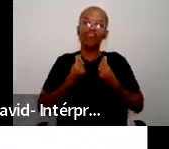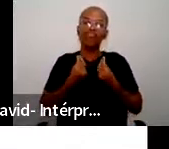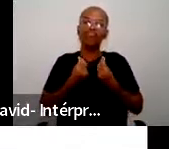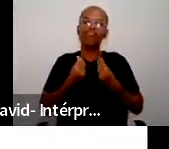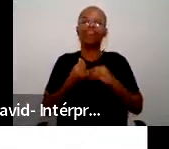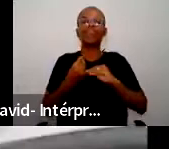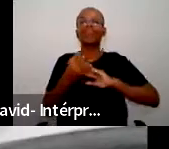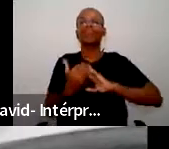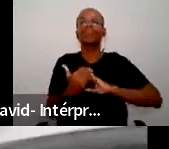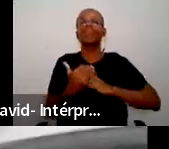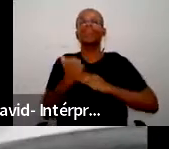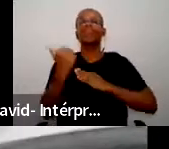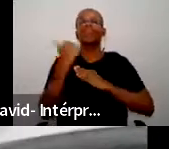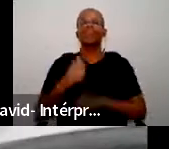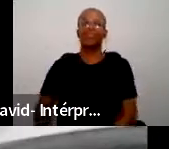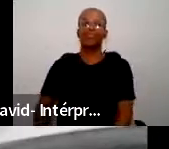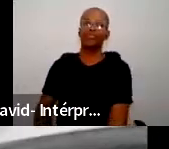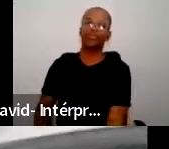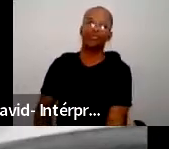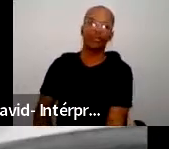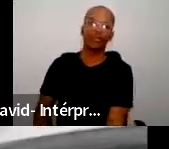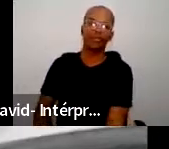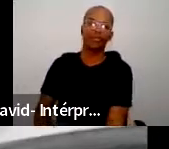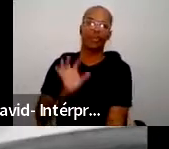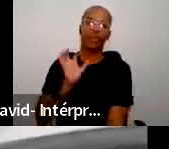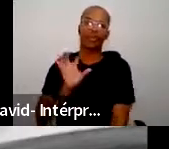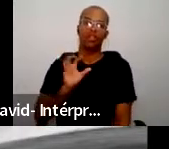capturada. É isso.